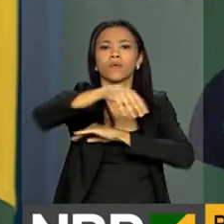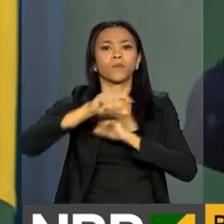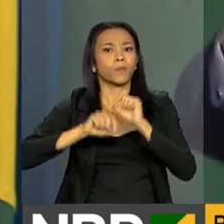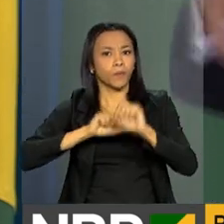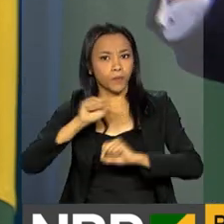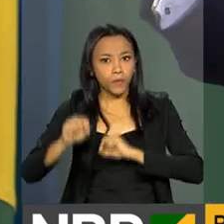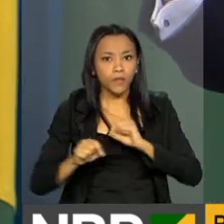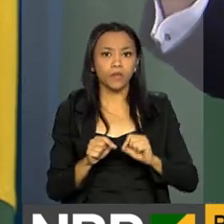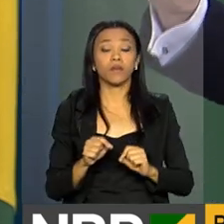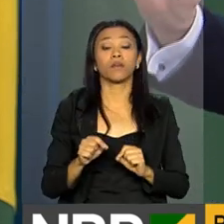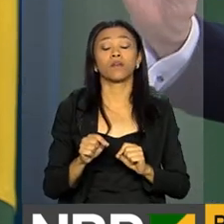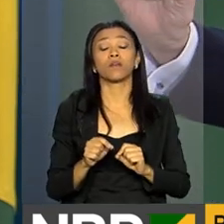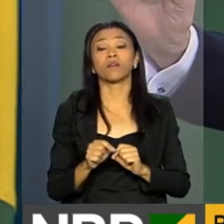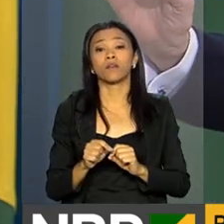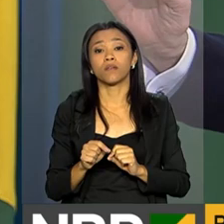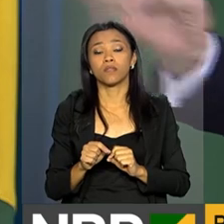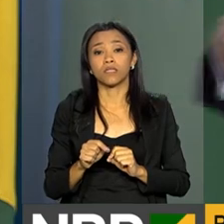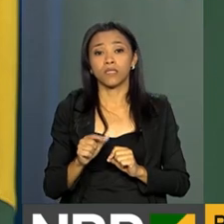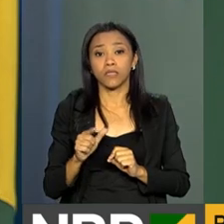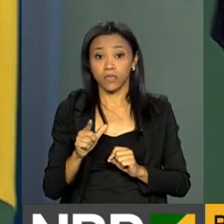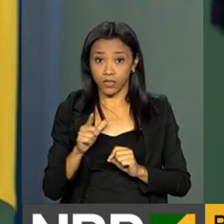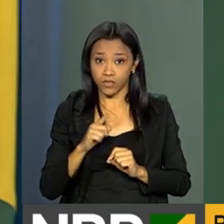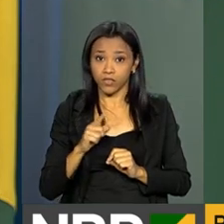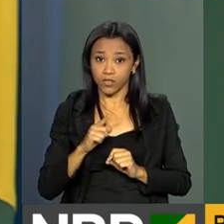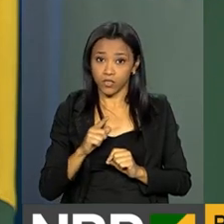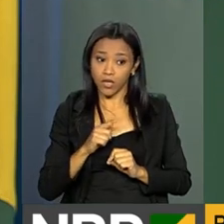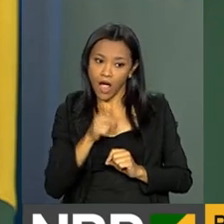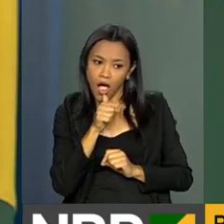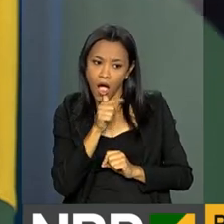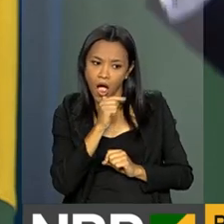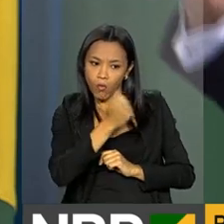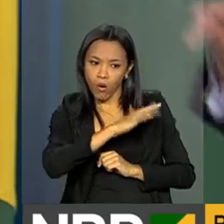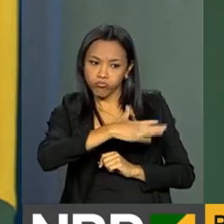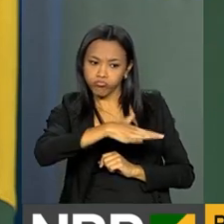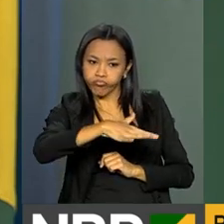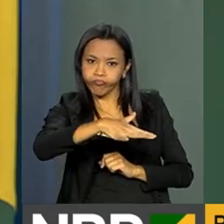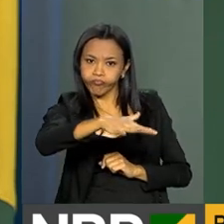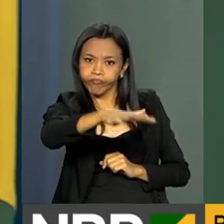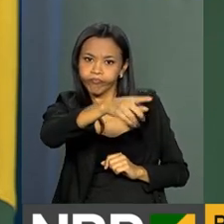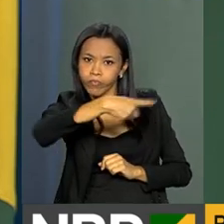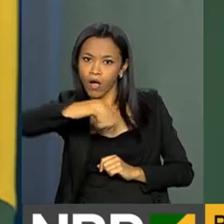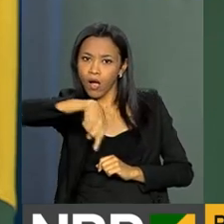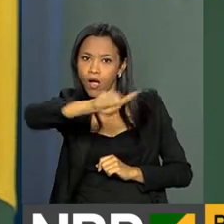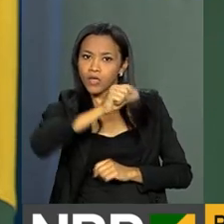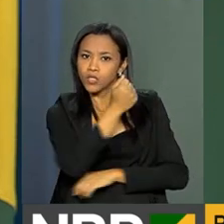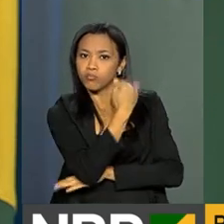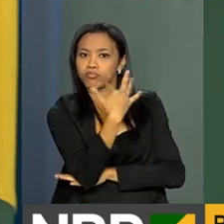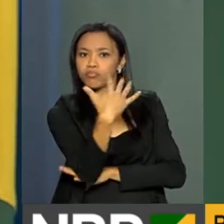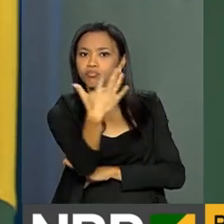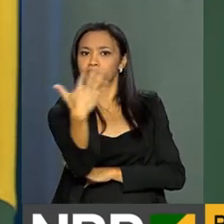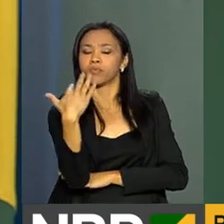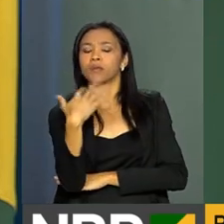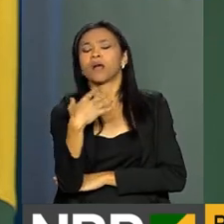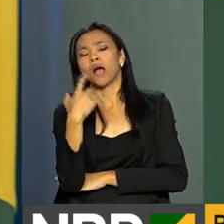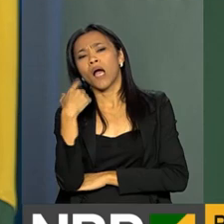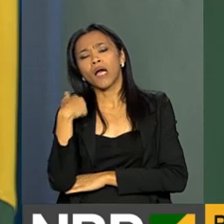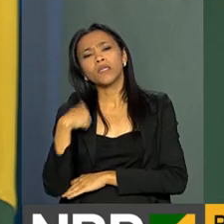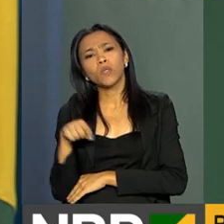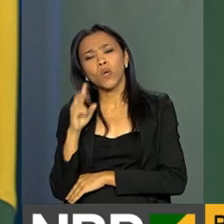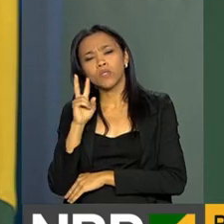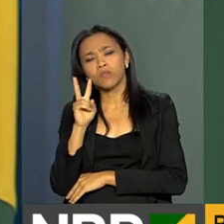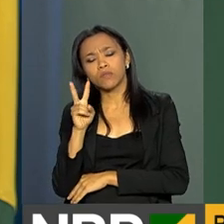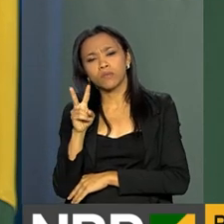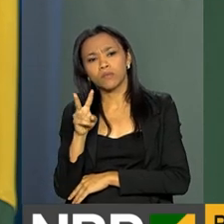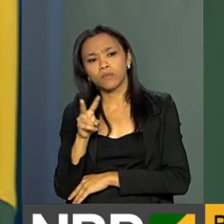à exceção das aguadas, onde havia água, havia uma floresta ao lado. E lá fomos